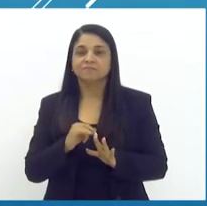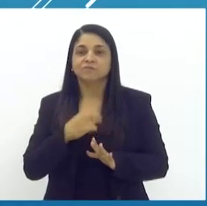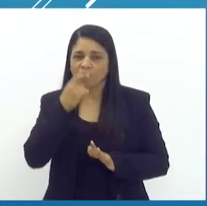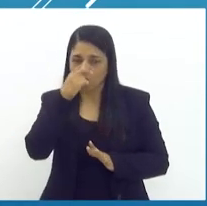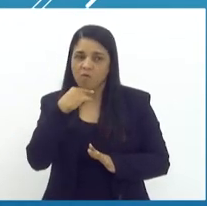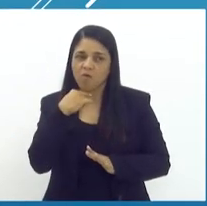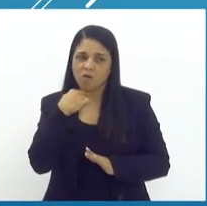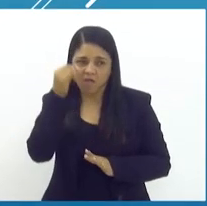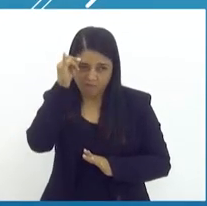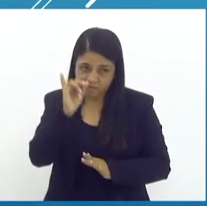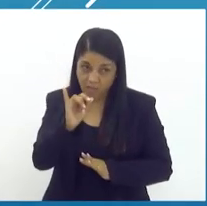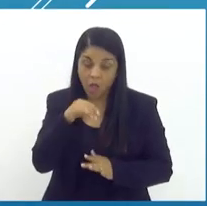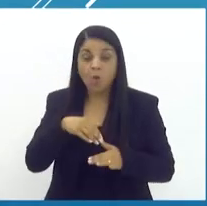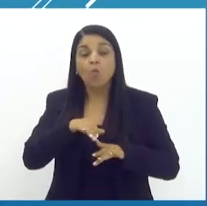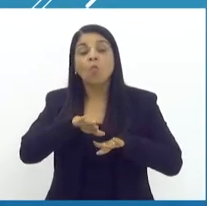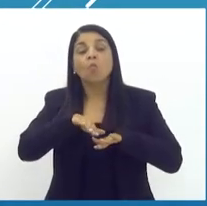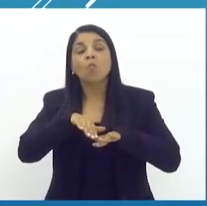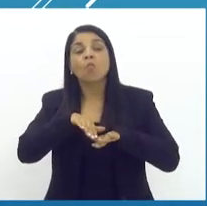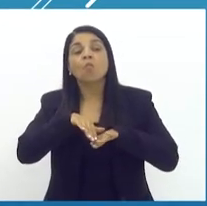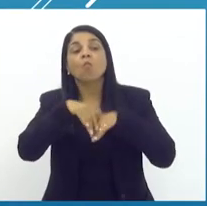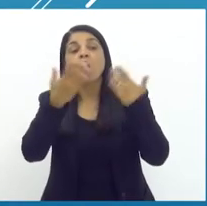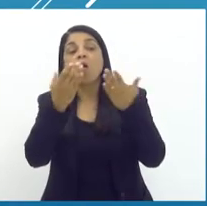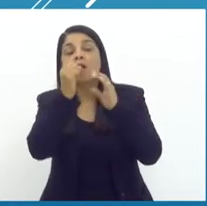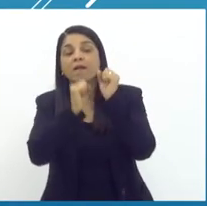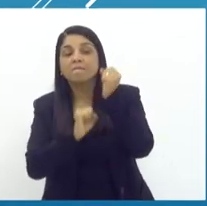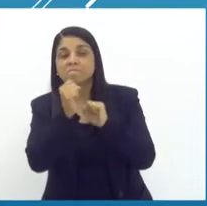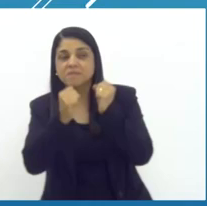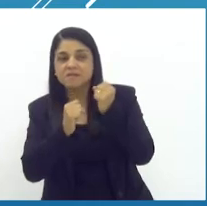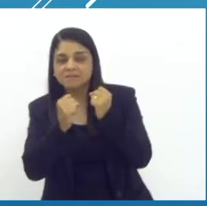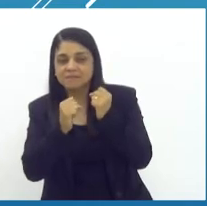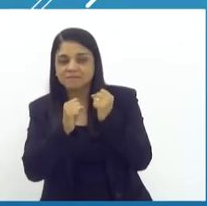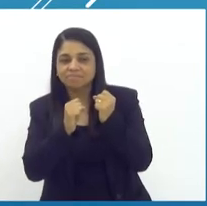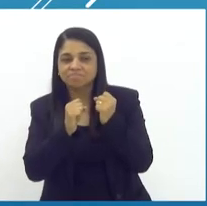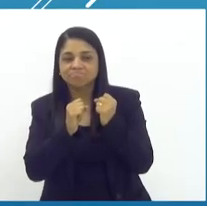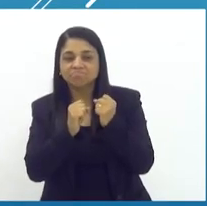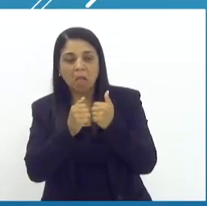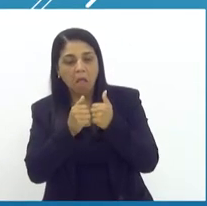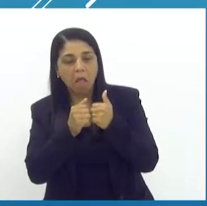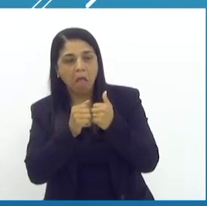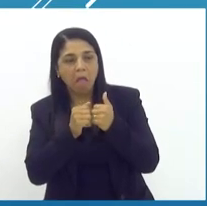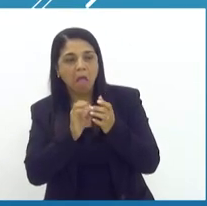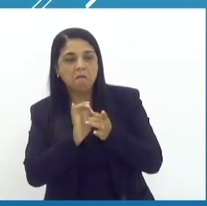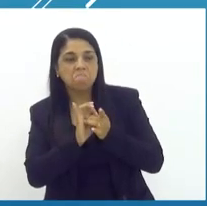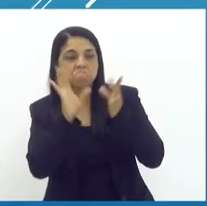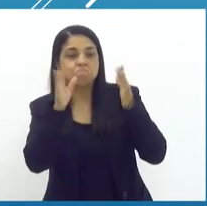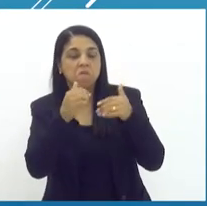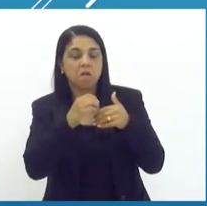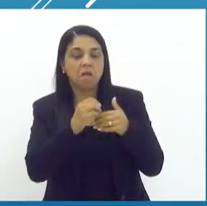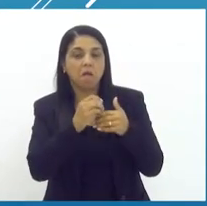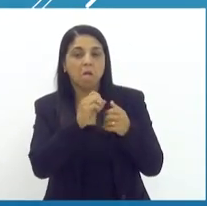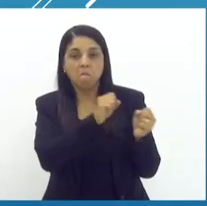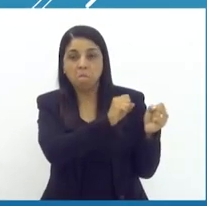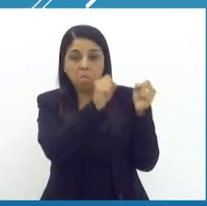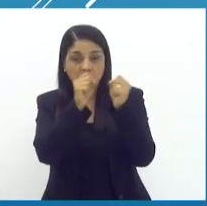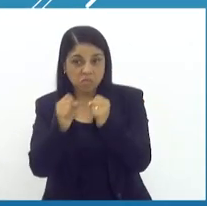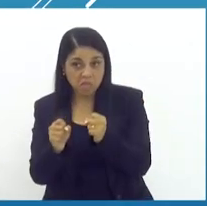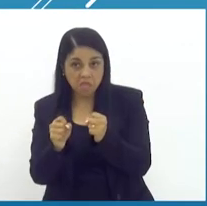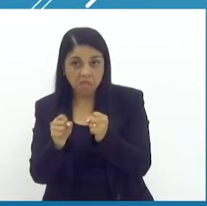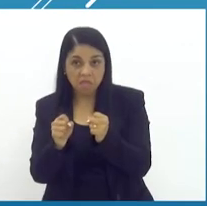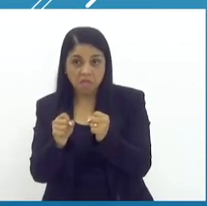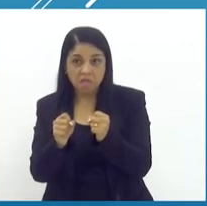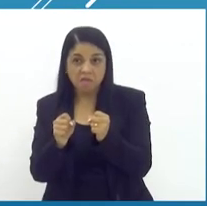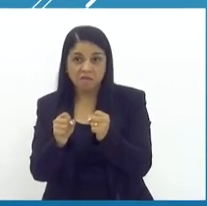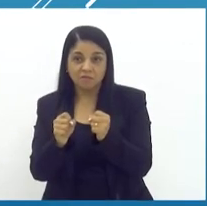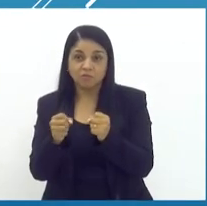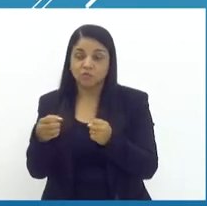qual seria a empresa que abrir a mão do seu poder em nome de outra numa composição acionária num